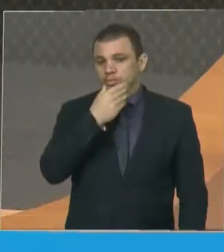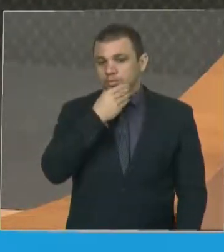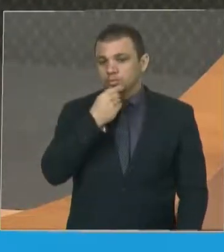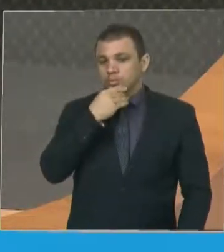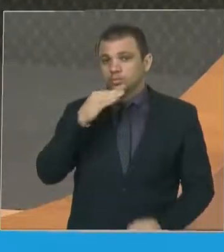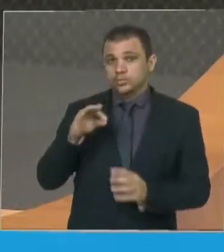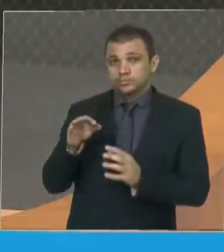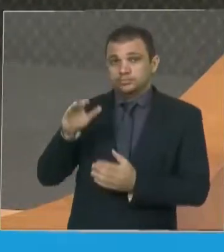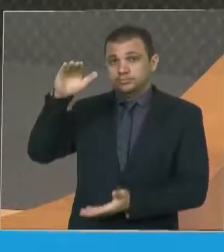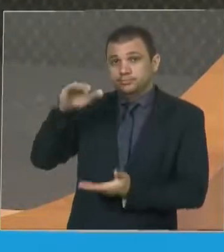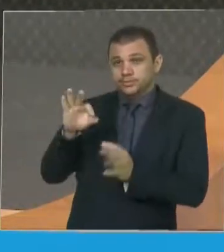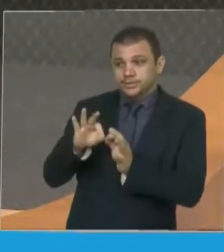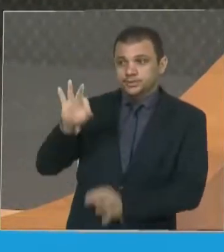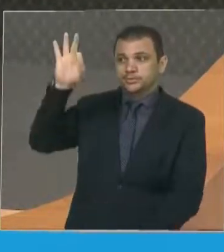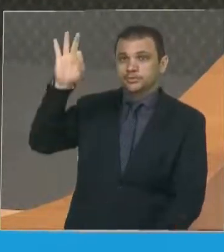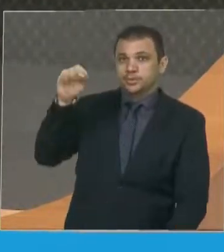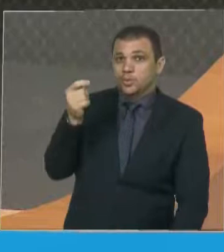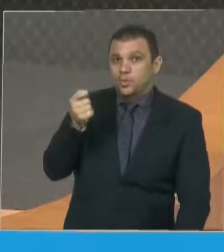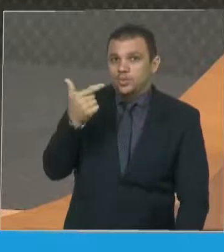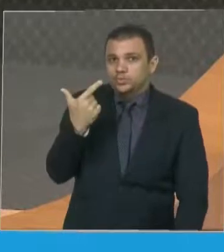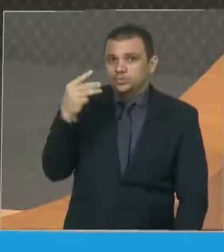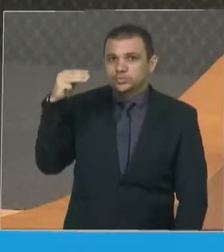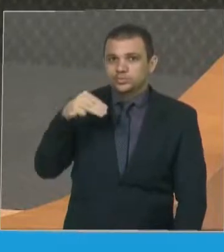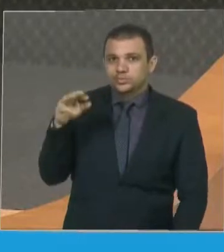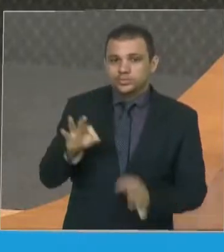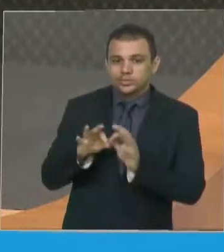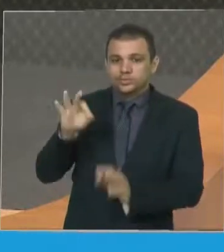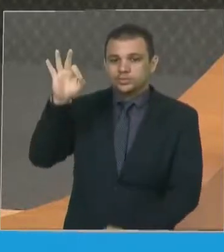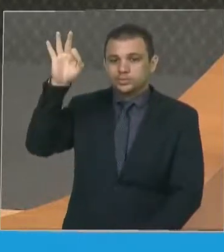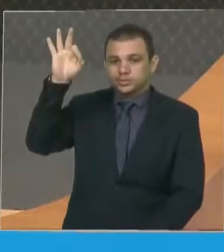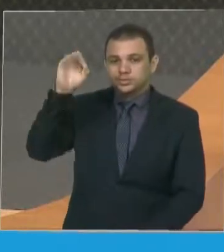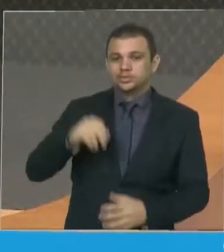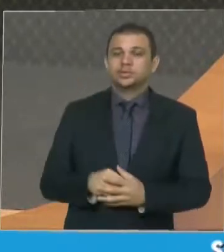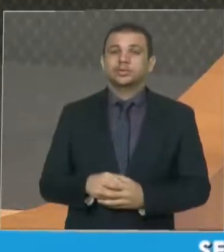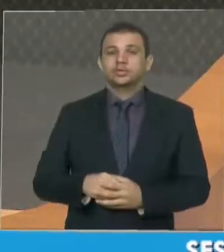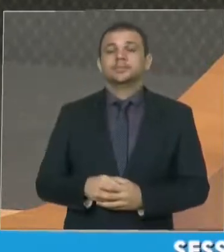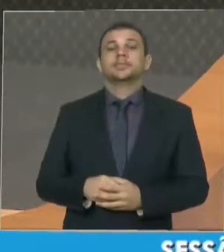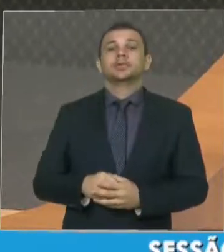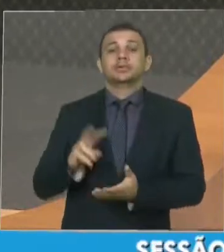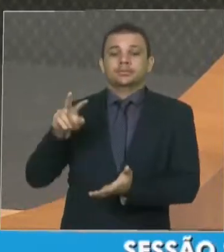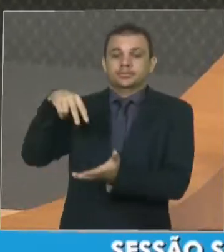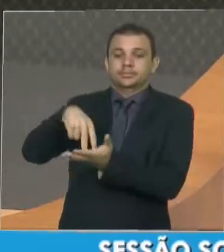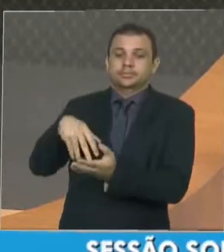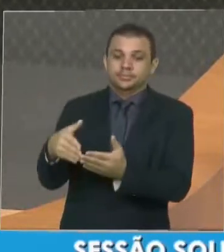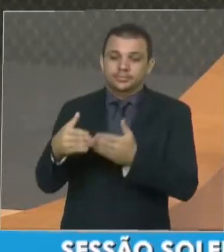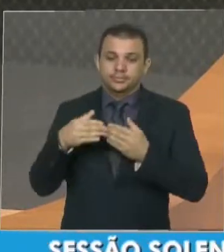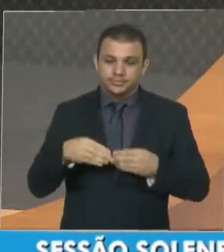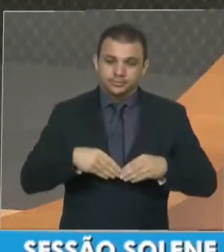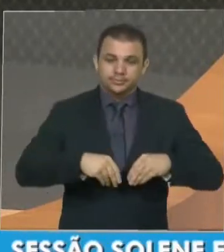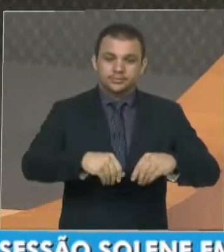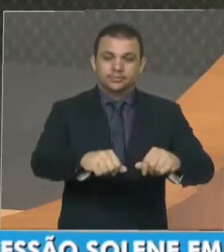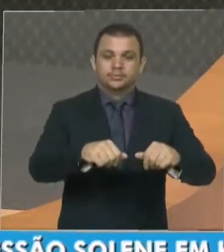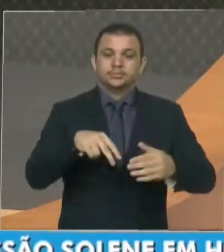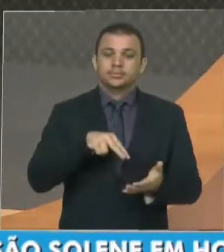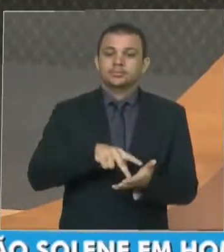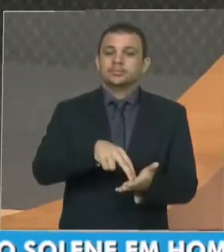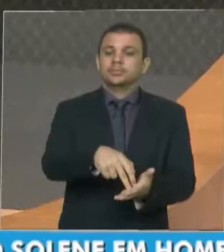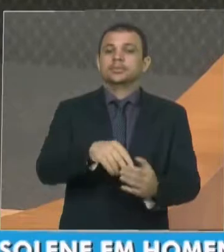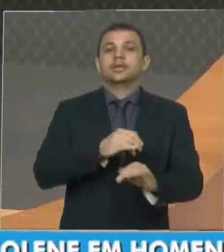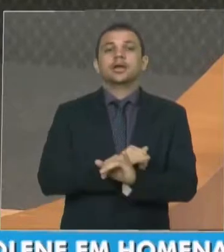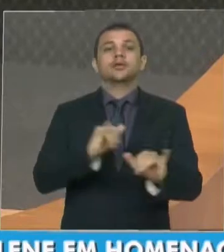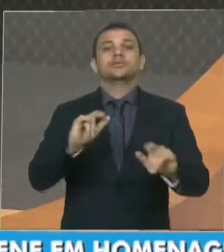metros de altura de pé. Fizemos ele pisar sob o solo do Maranhão e profetizamos que o